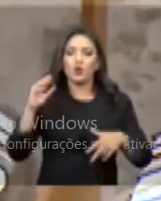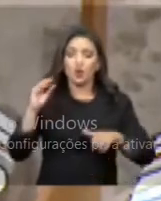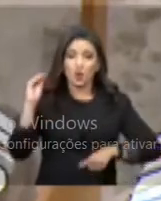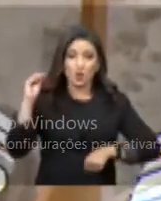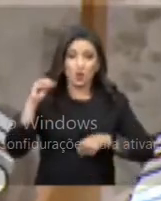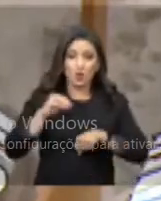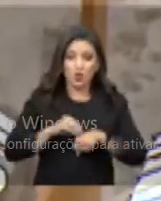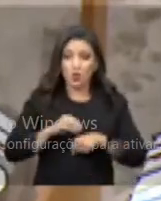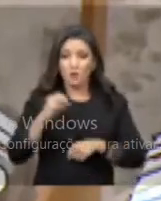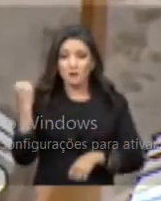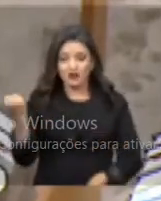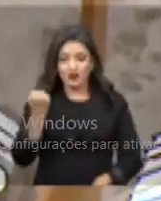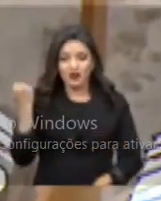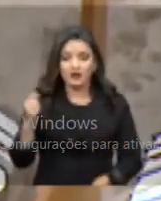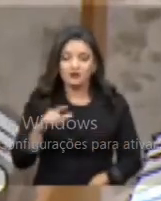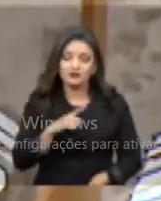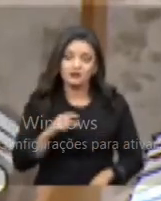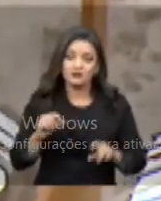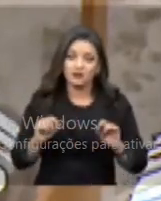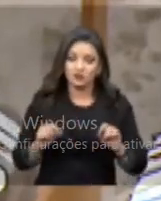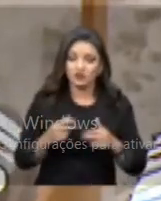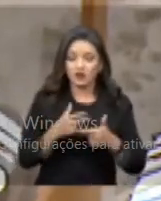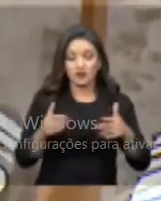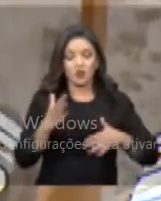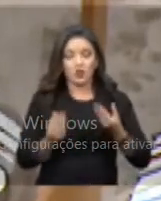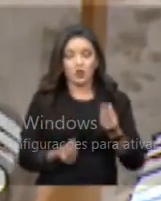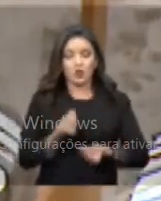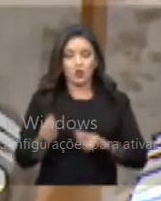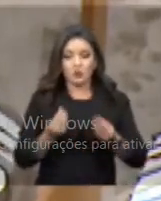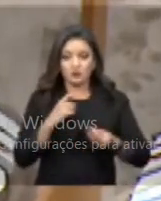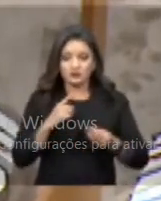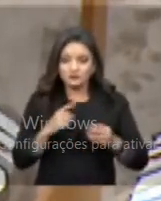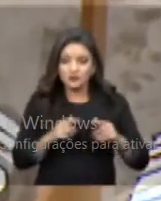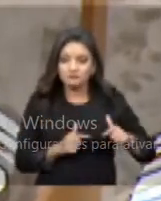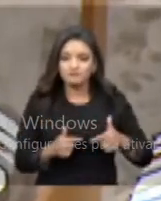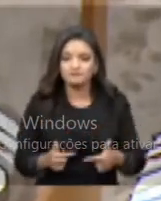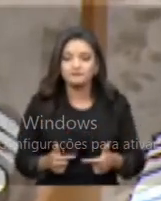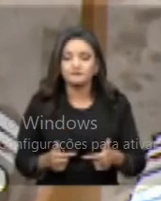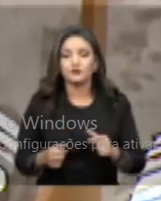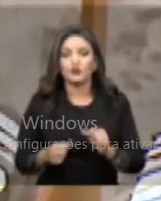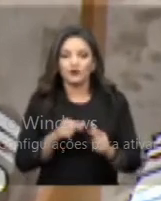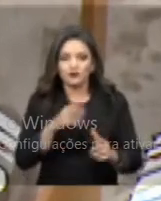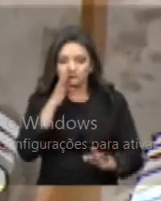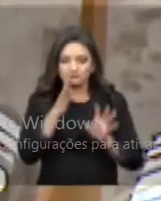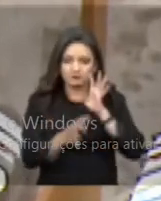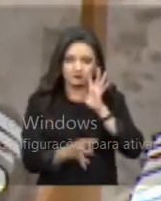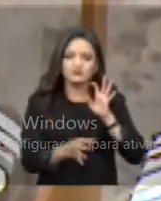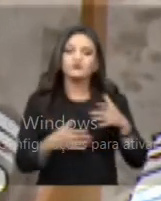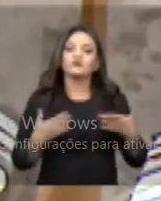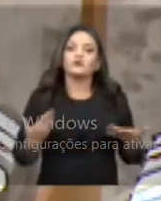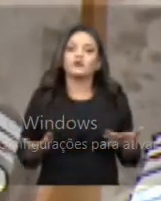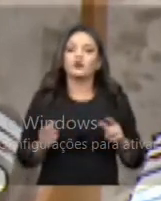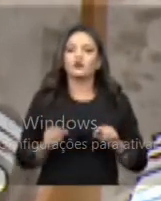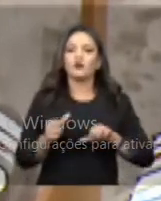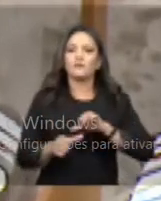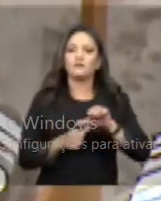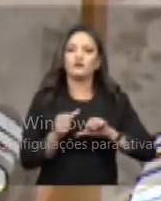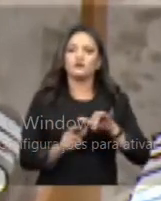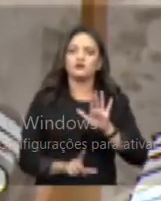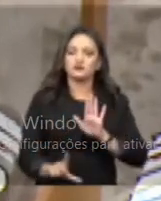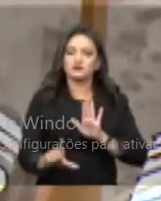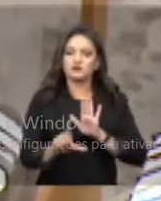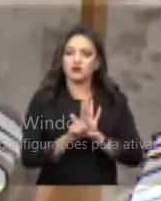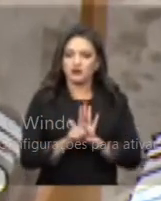de consciência da hora recorrente acerca da conduta que lhe é imputada, tem que a mera alteração da legislação